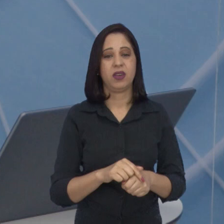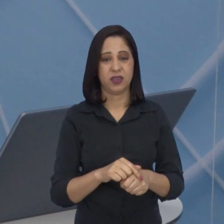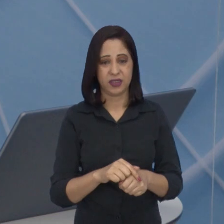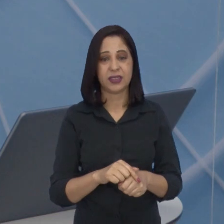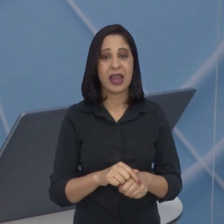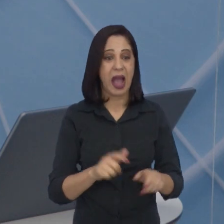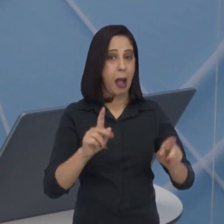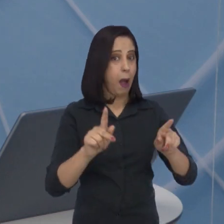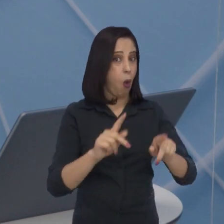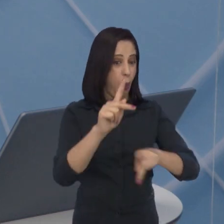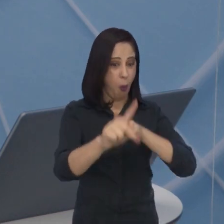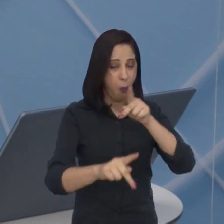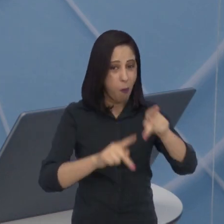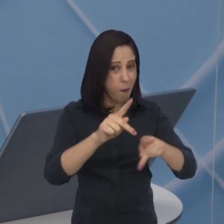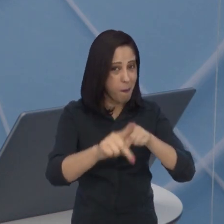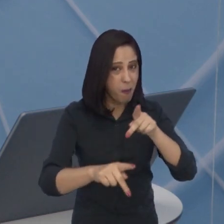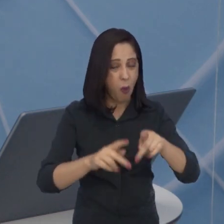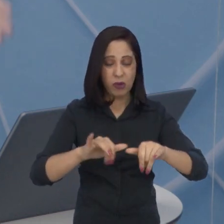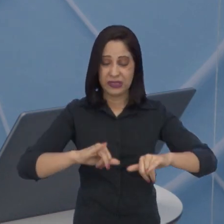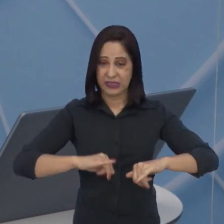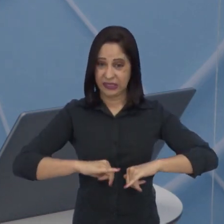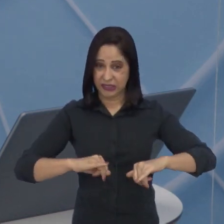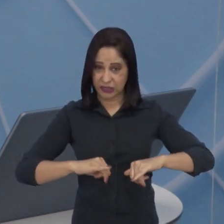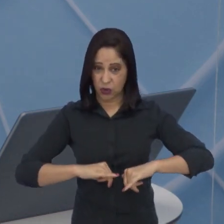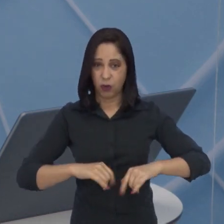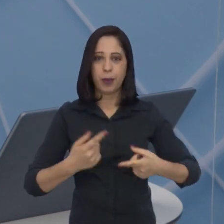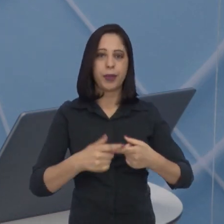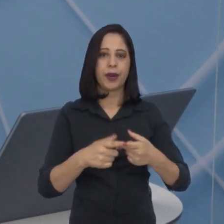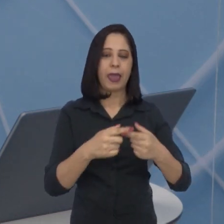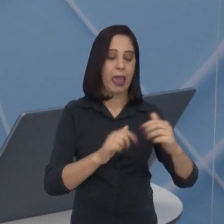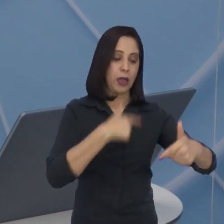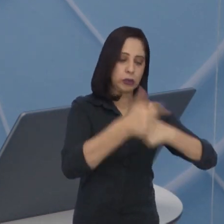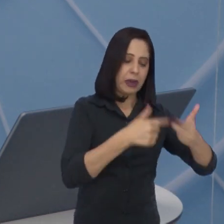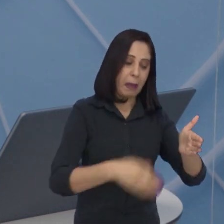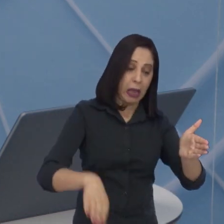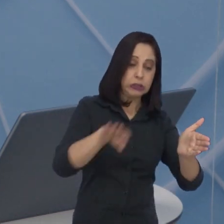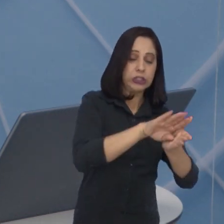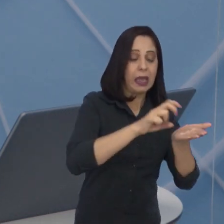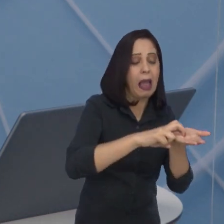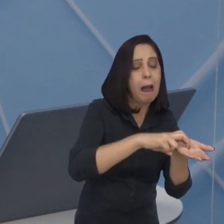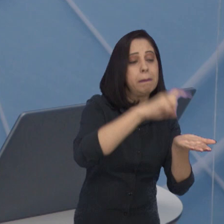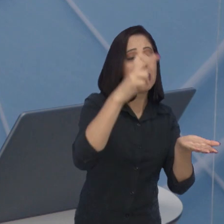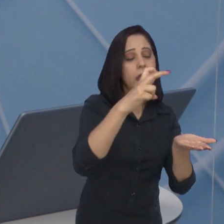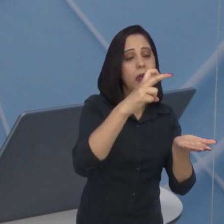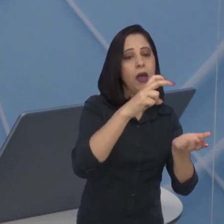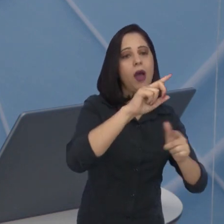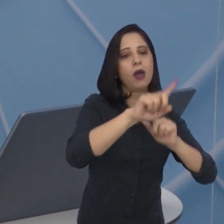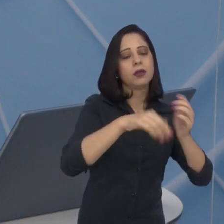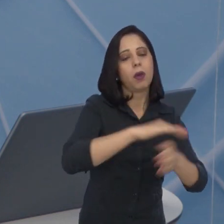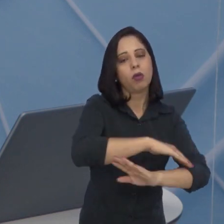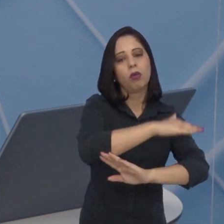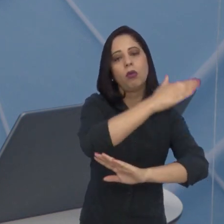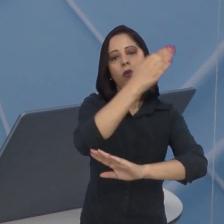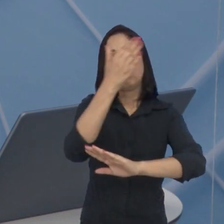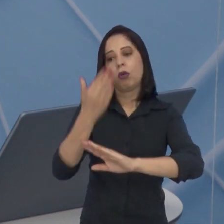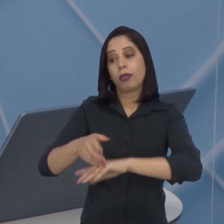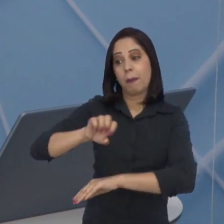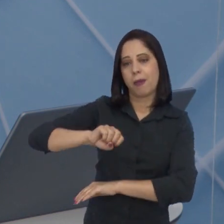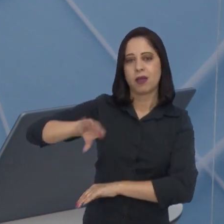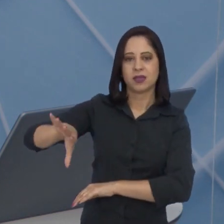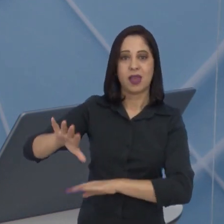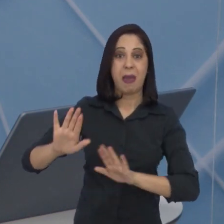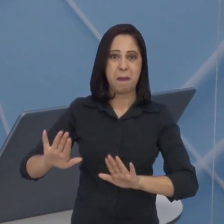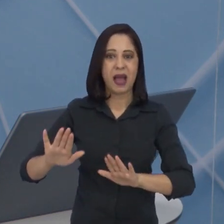maioria da população que precisa, né, entra cedo no trabalho, sai no fim do dia, a gente sabe que é complicado, não se pensa num todo,